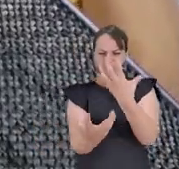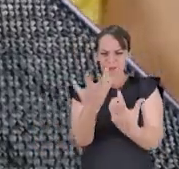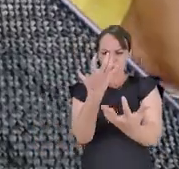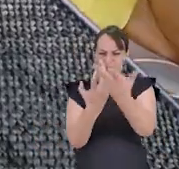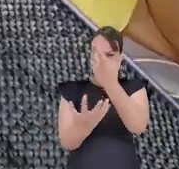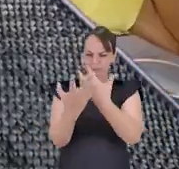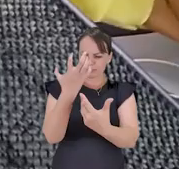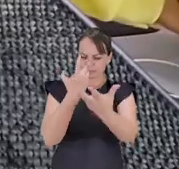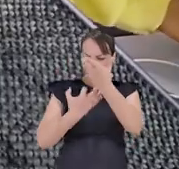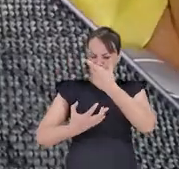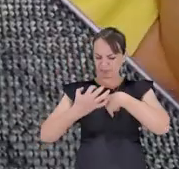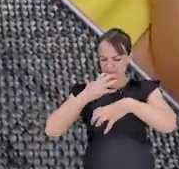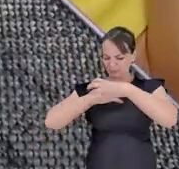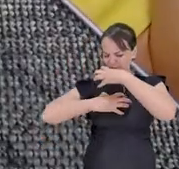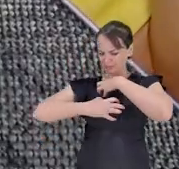lembranças,